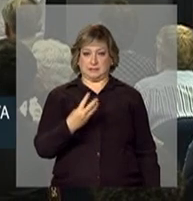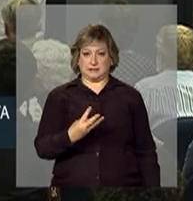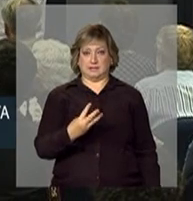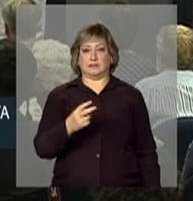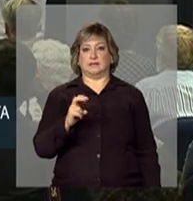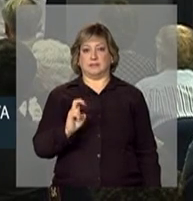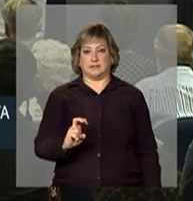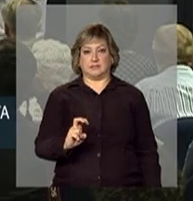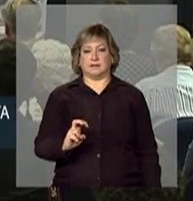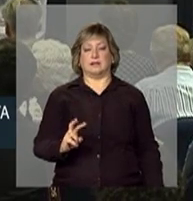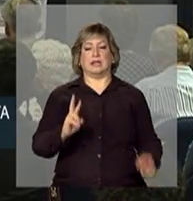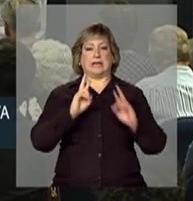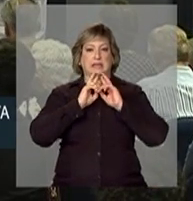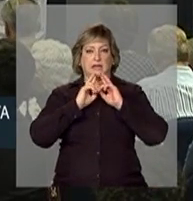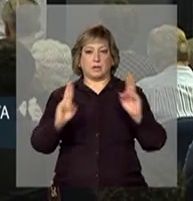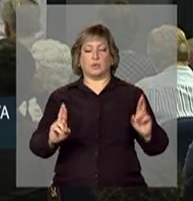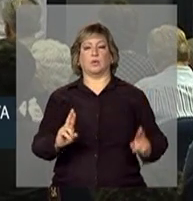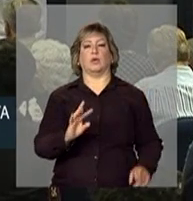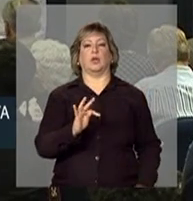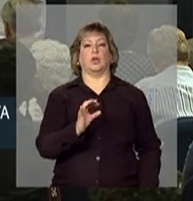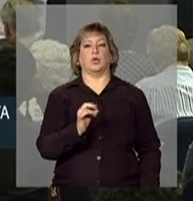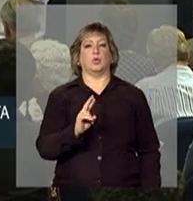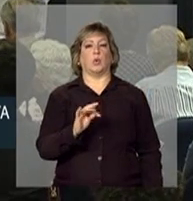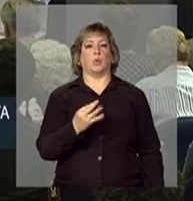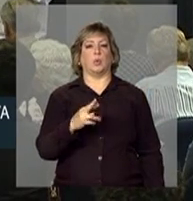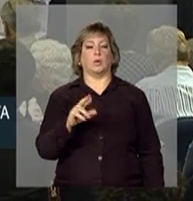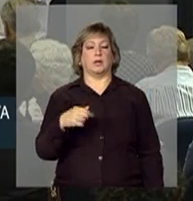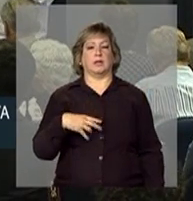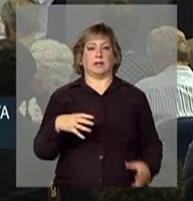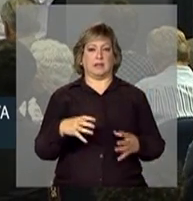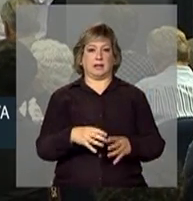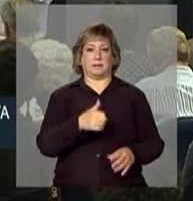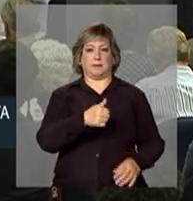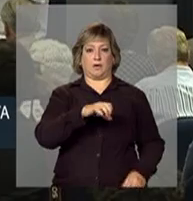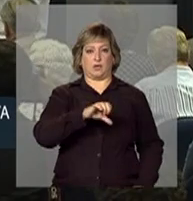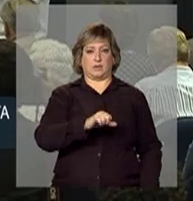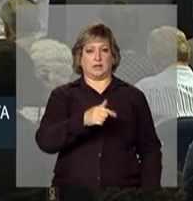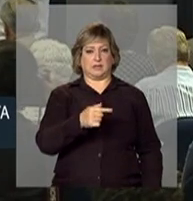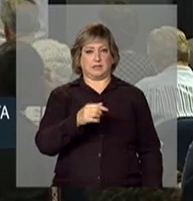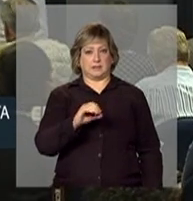735 denúncias de tortura entre 1970